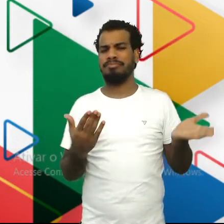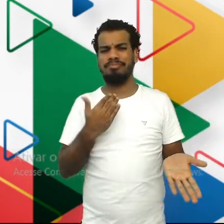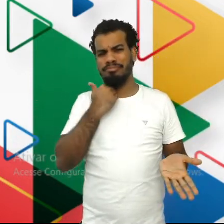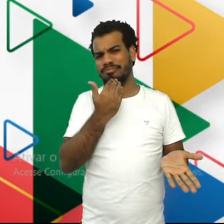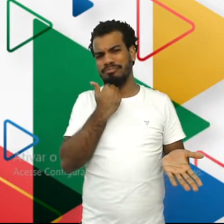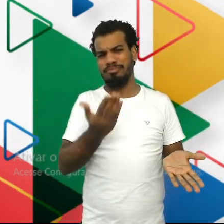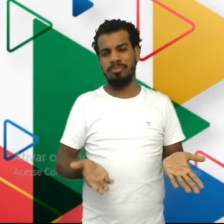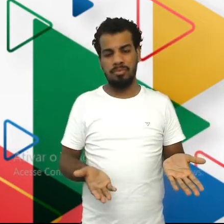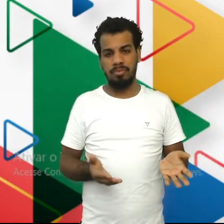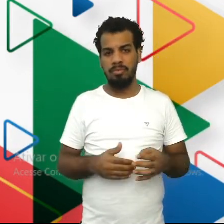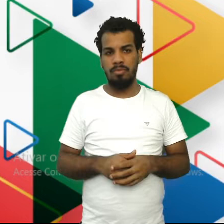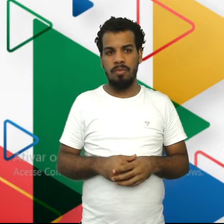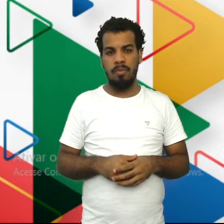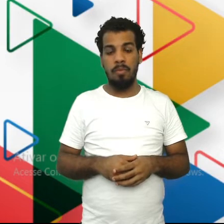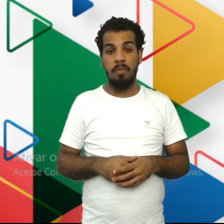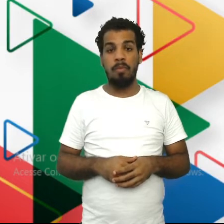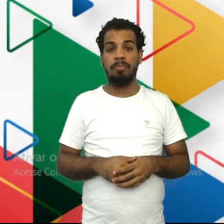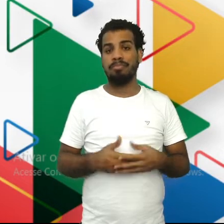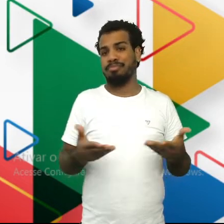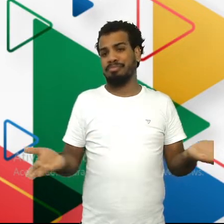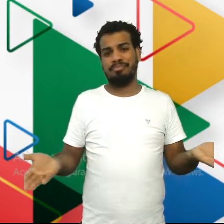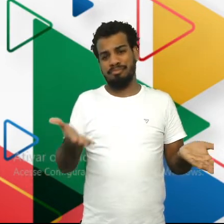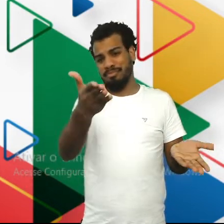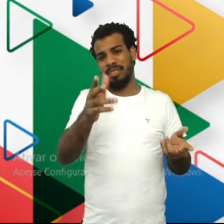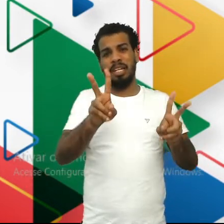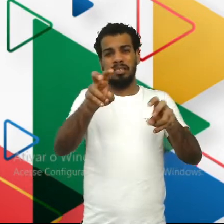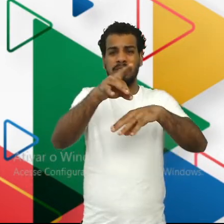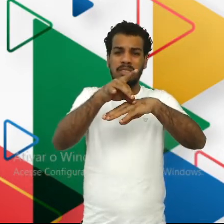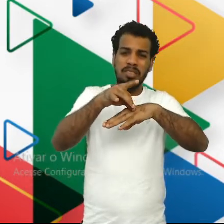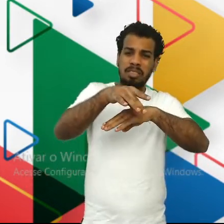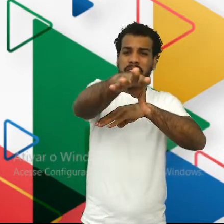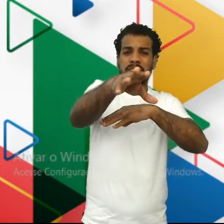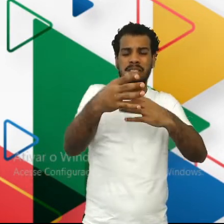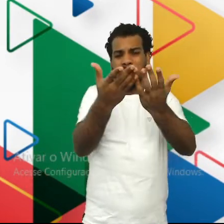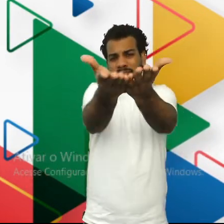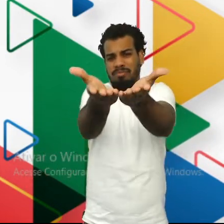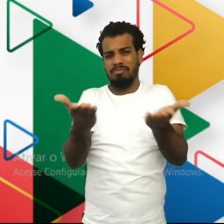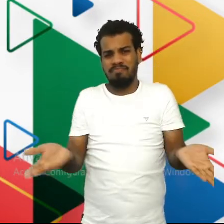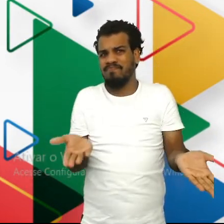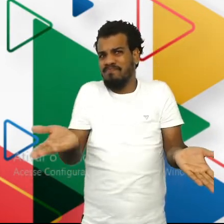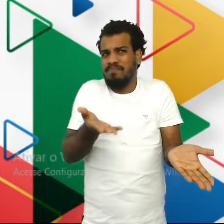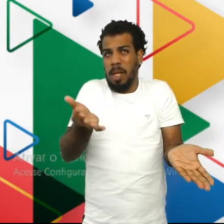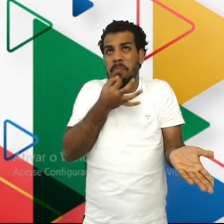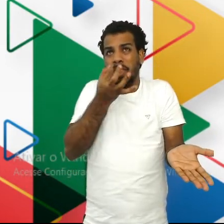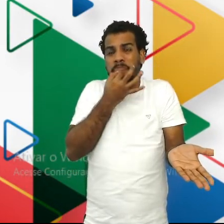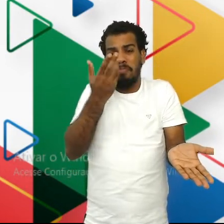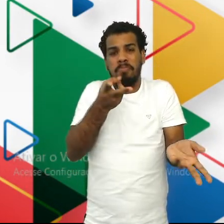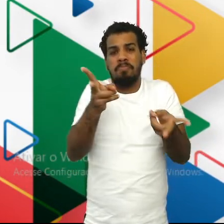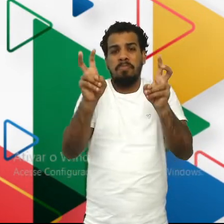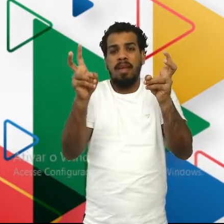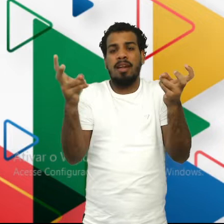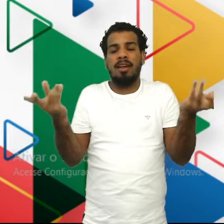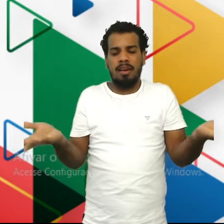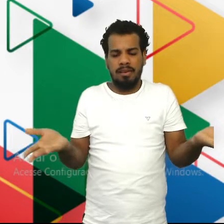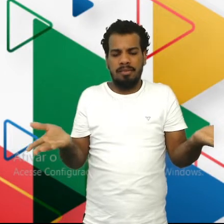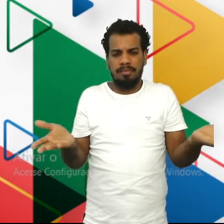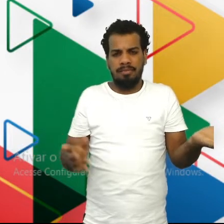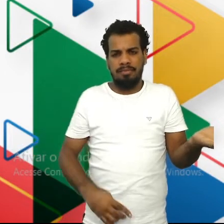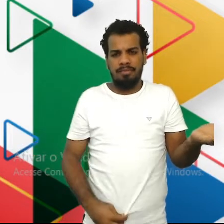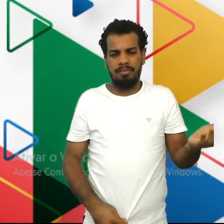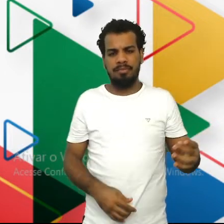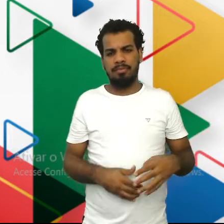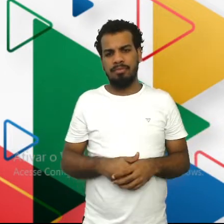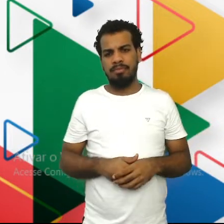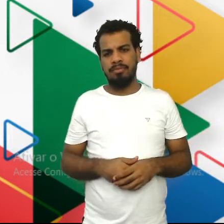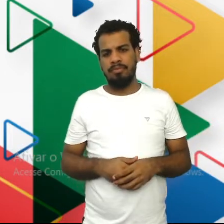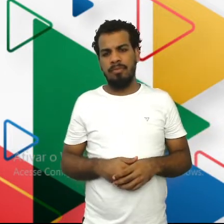olha, a atriz ela está se exercitando, isso mudou a qualidade de vida dela, ela agora